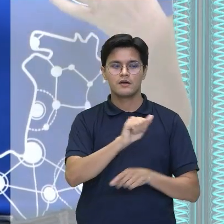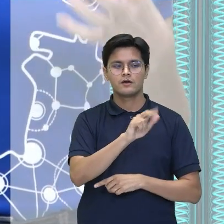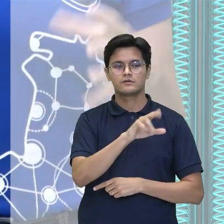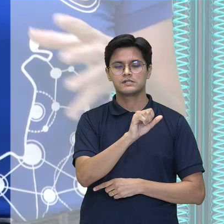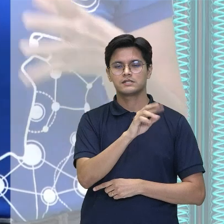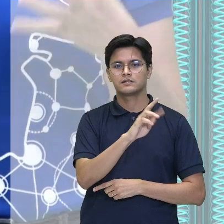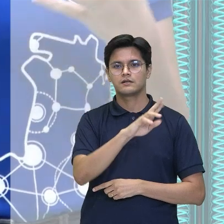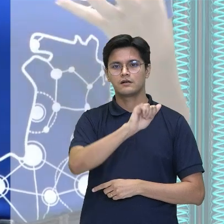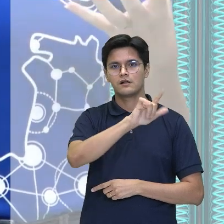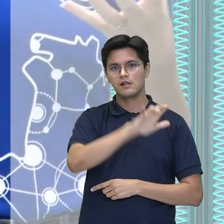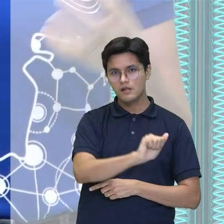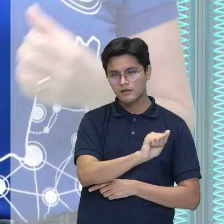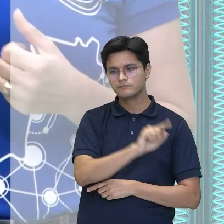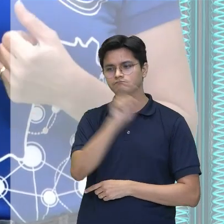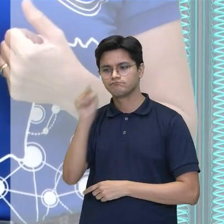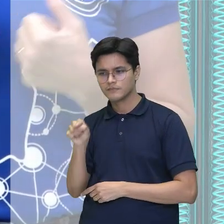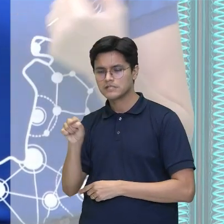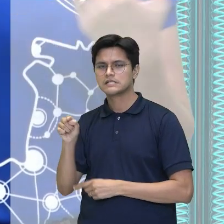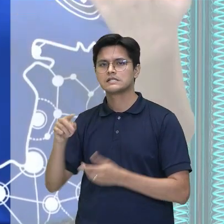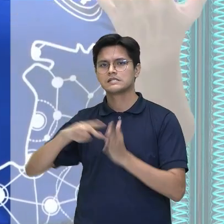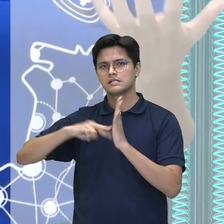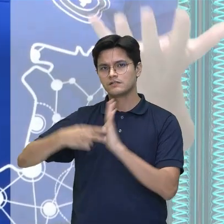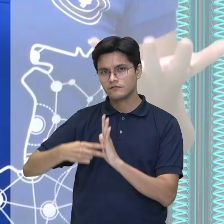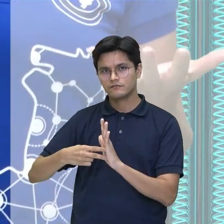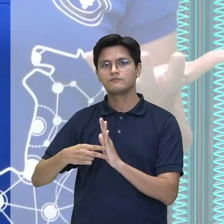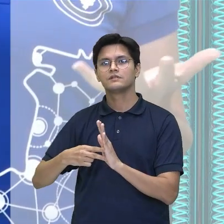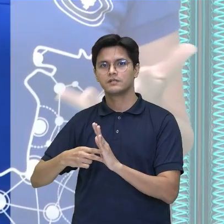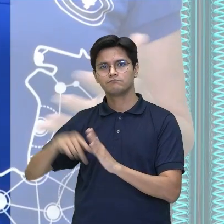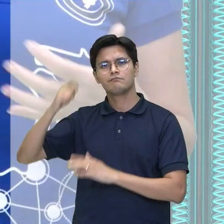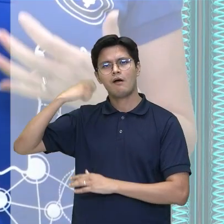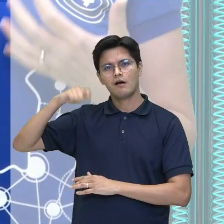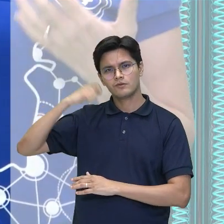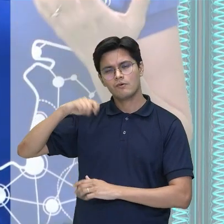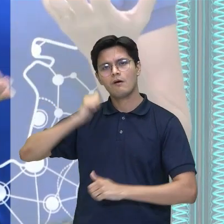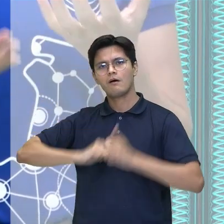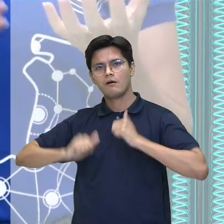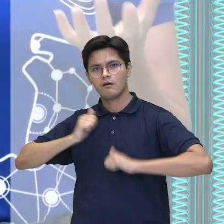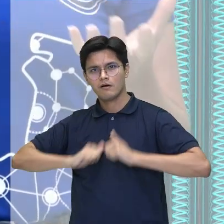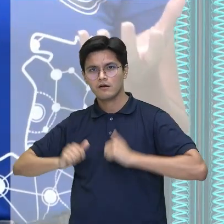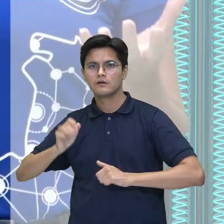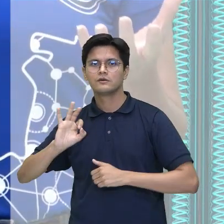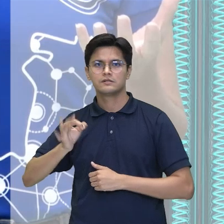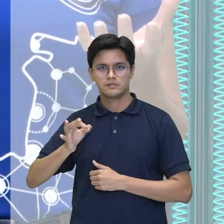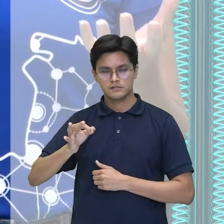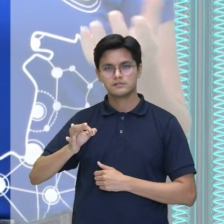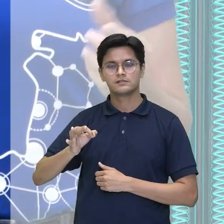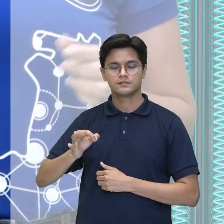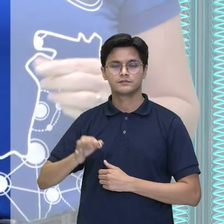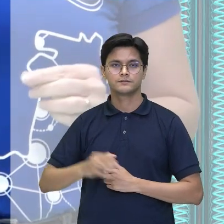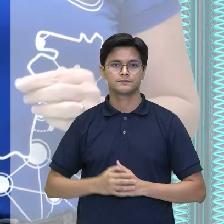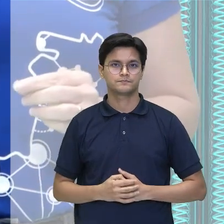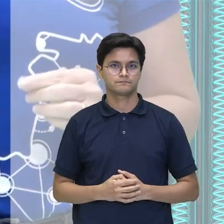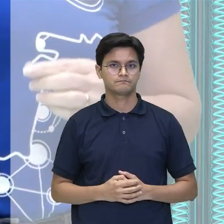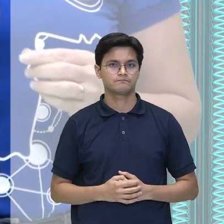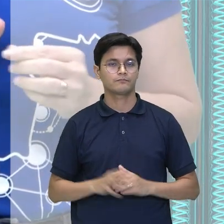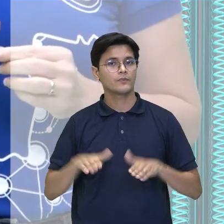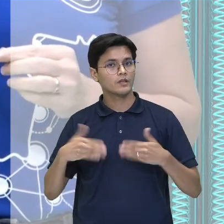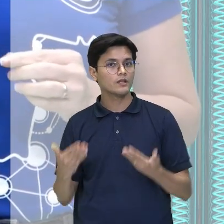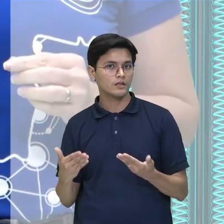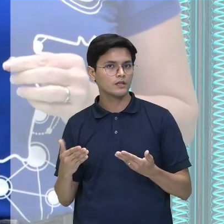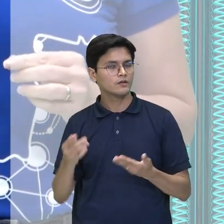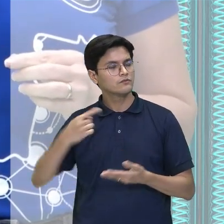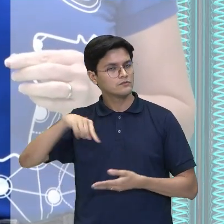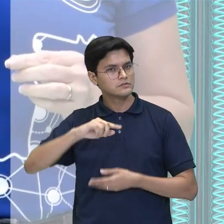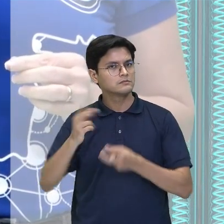É atuação, atuando, está relacionado a atores, atrizes, né, que estão atuando. Então, vocês puderam